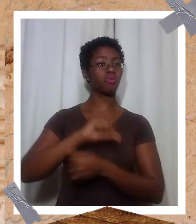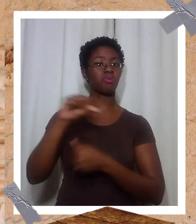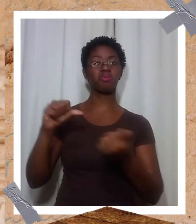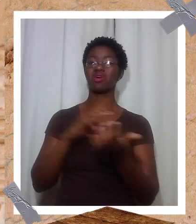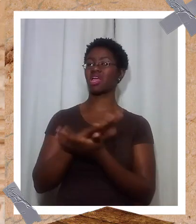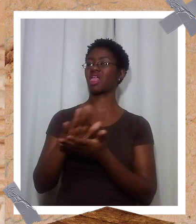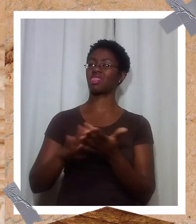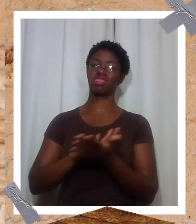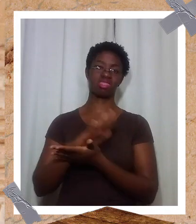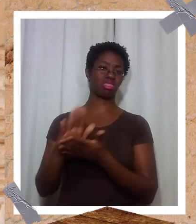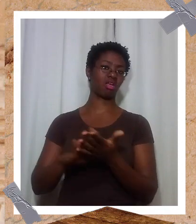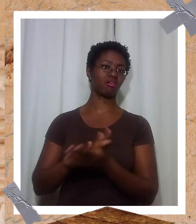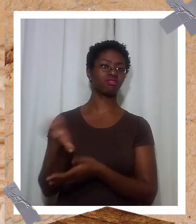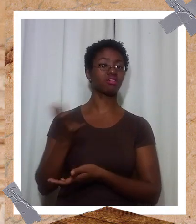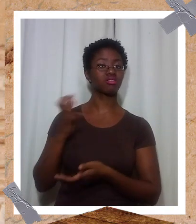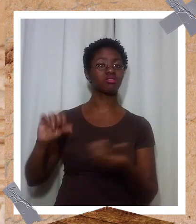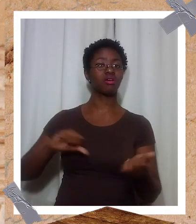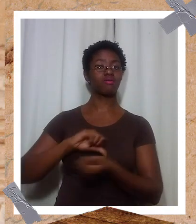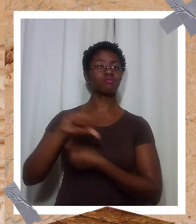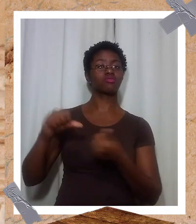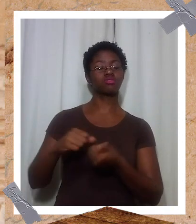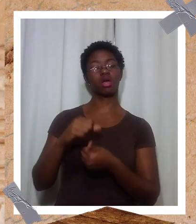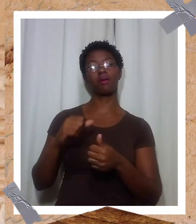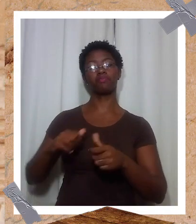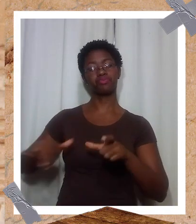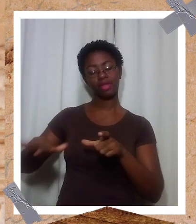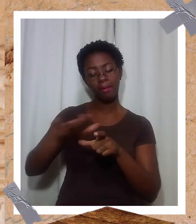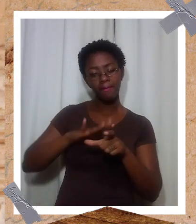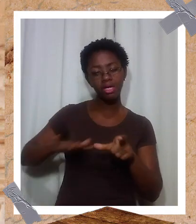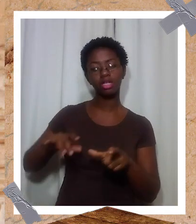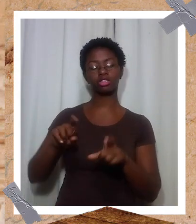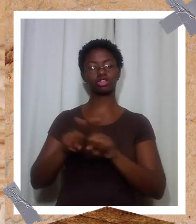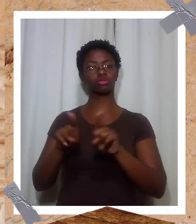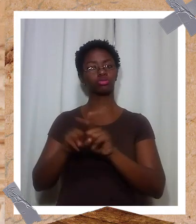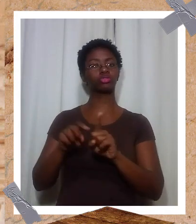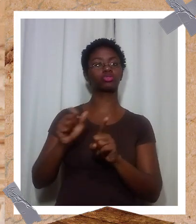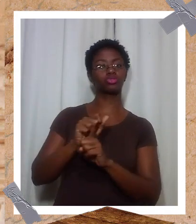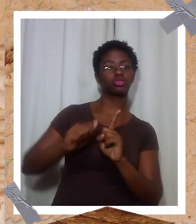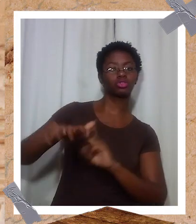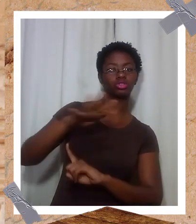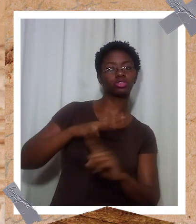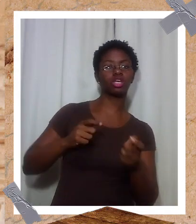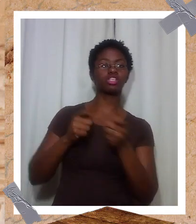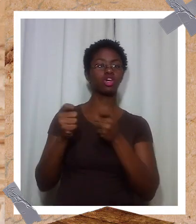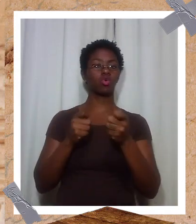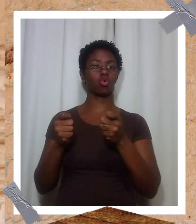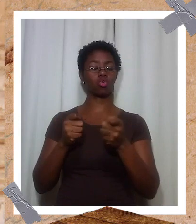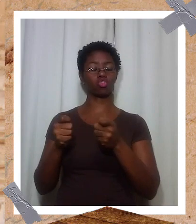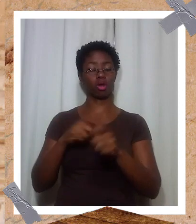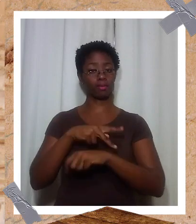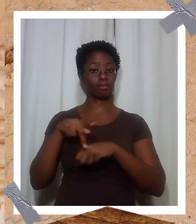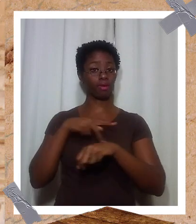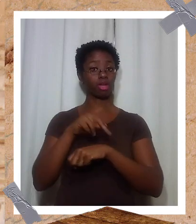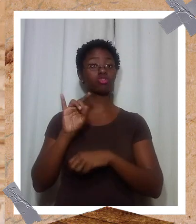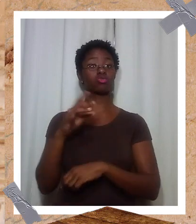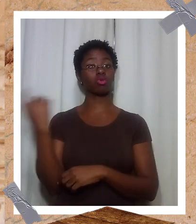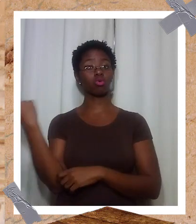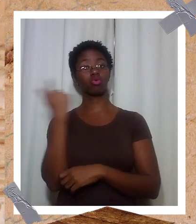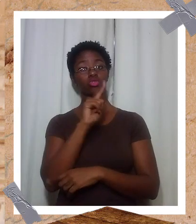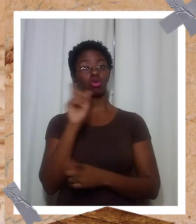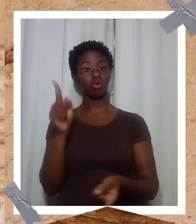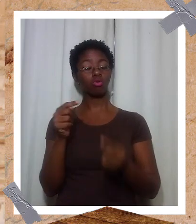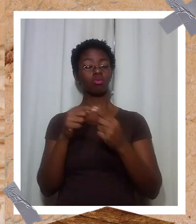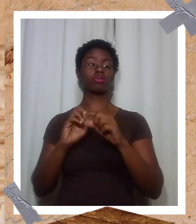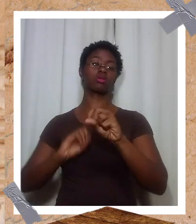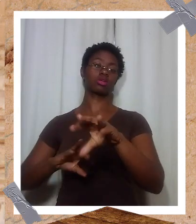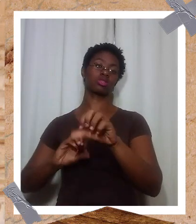nada. Se você quiser mudar questões ambientais, sociais, econômicas de um país, ela só vai conseguir mudar